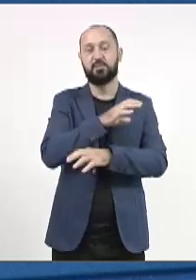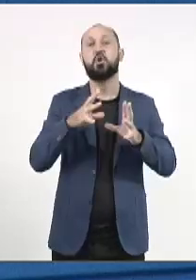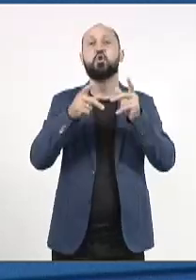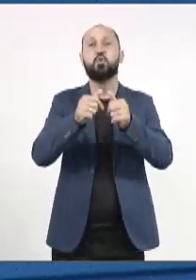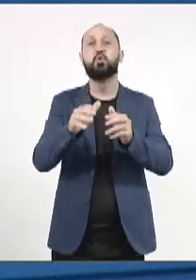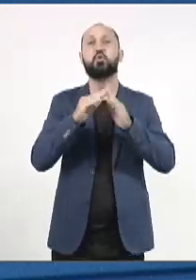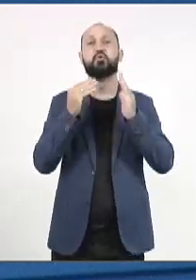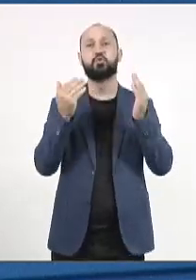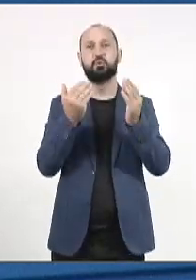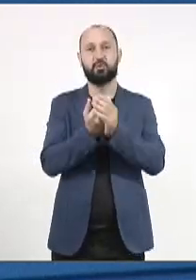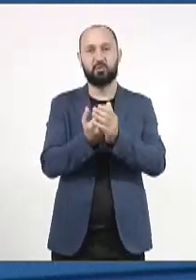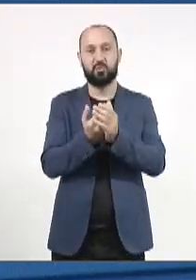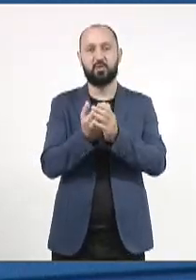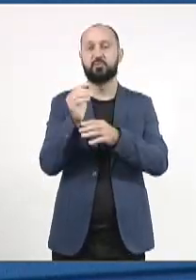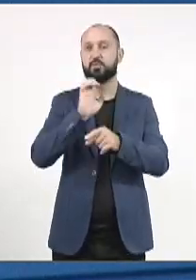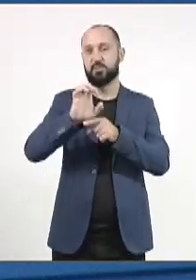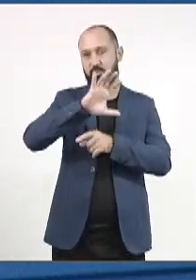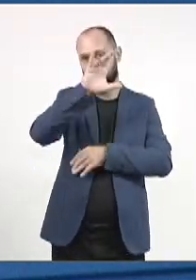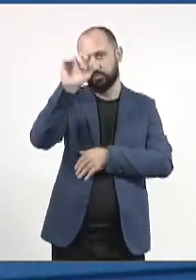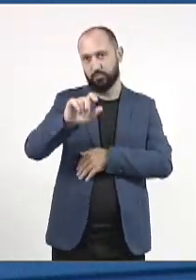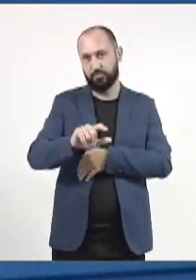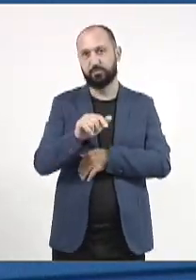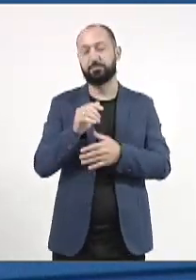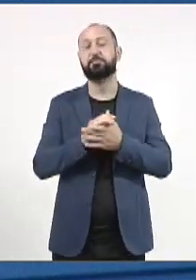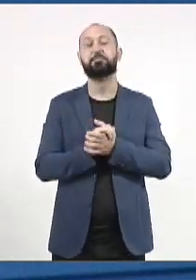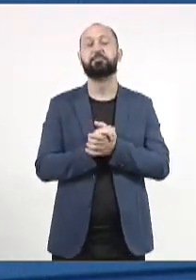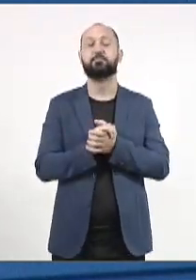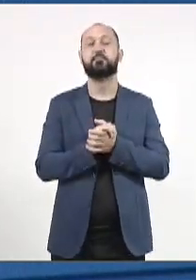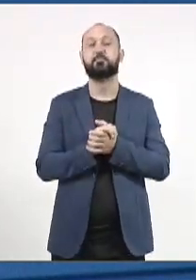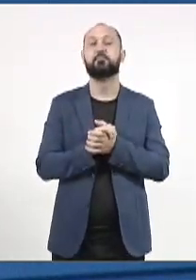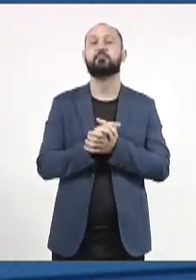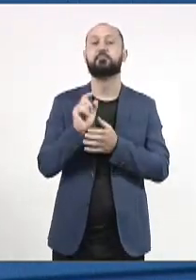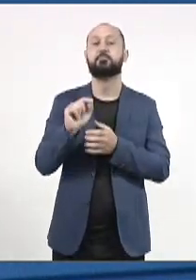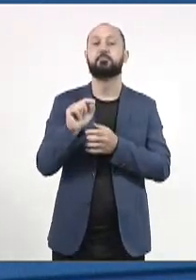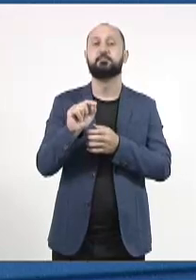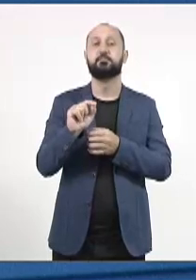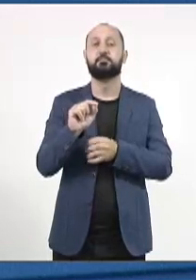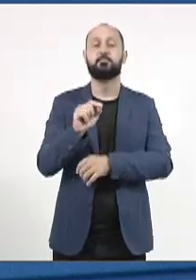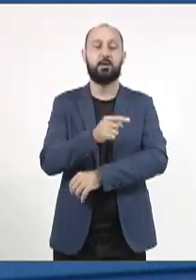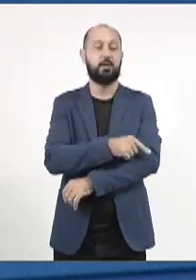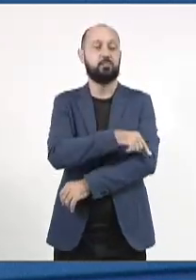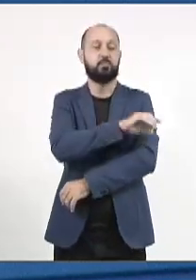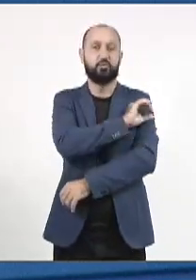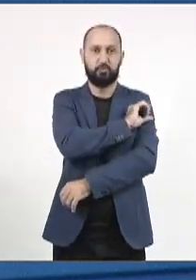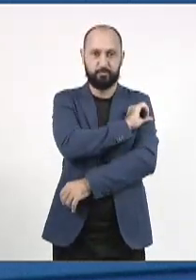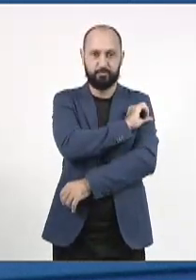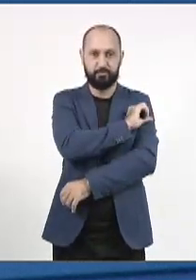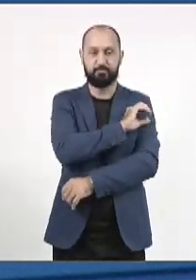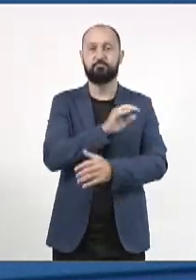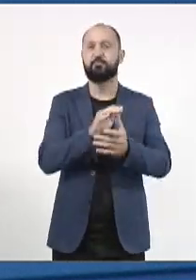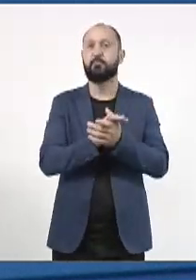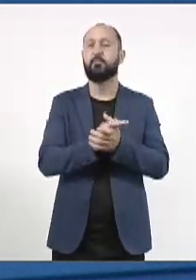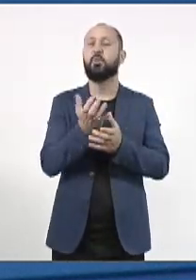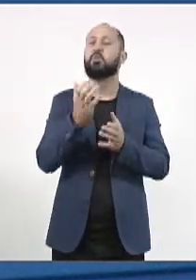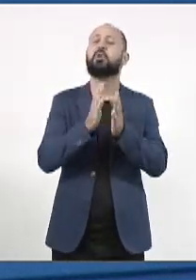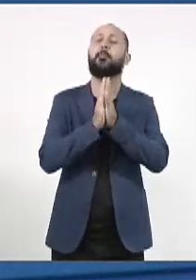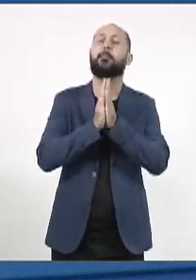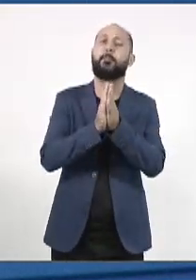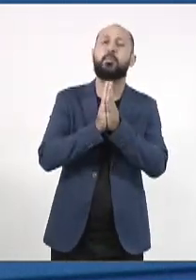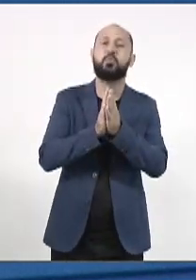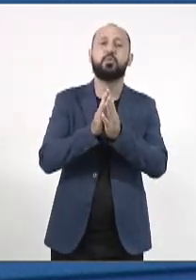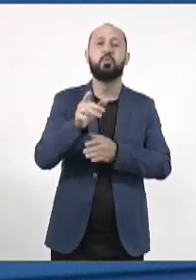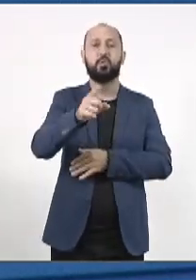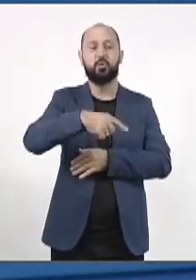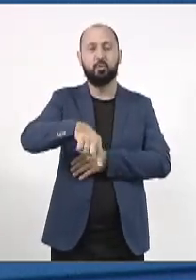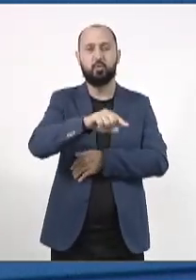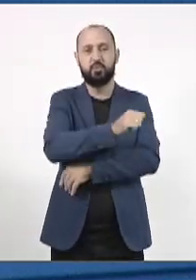as escolas do estado de Mato Grosso do Sul, para o ensino fundamental. E eu gostaria muito que